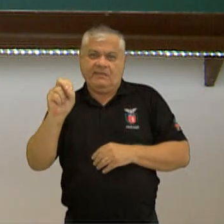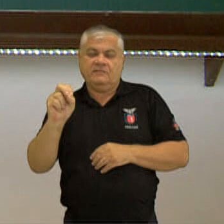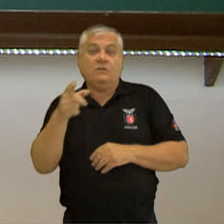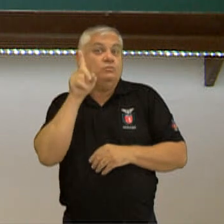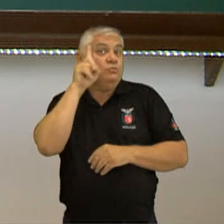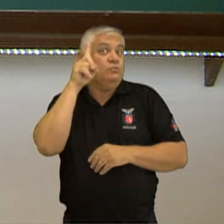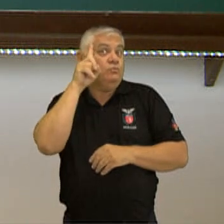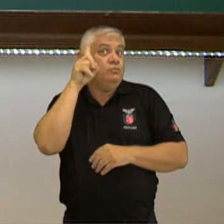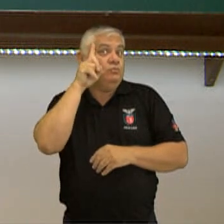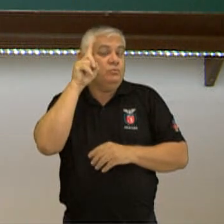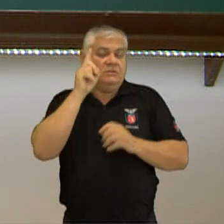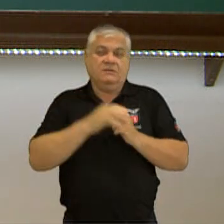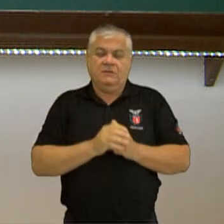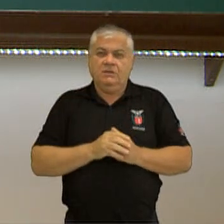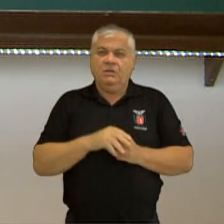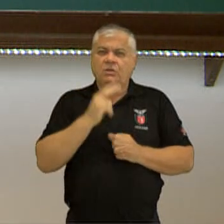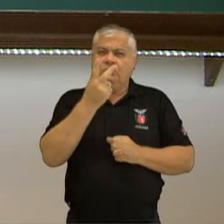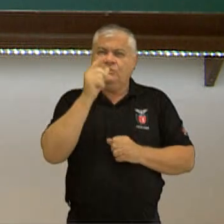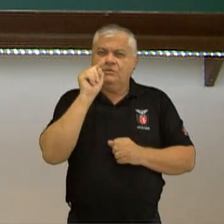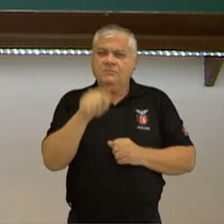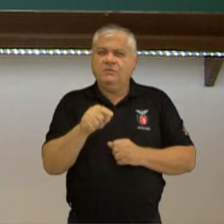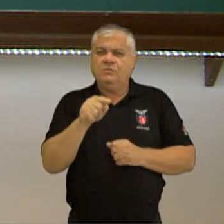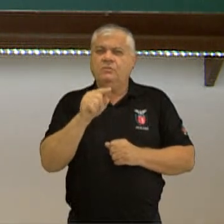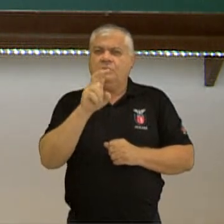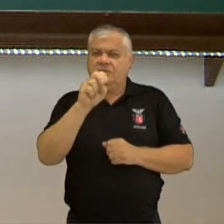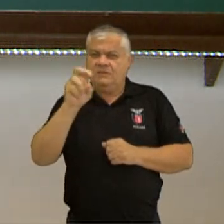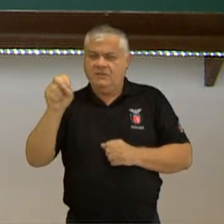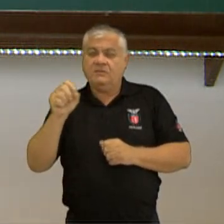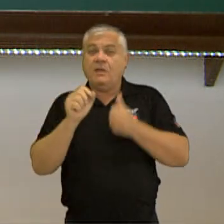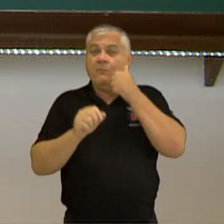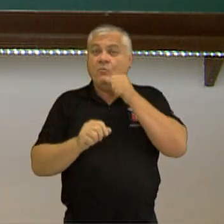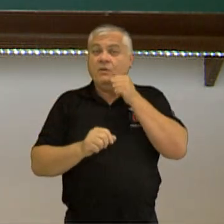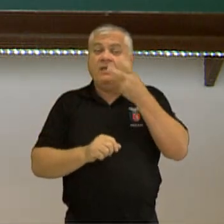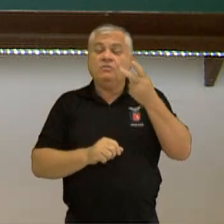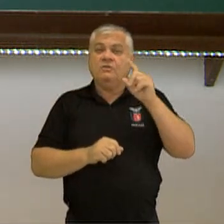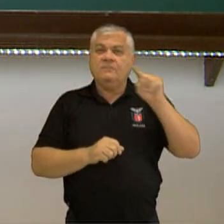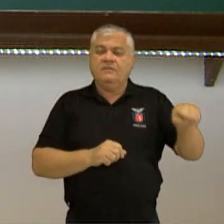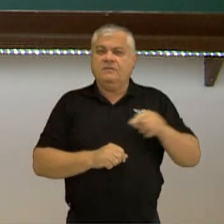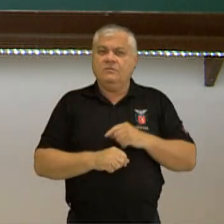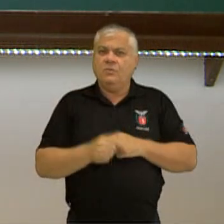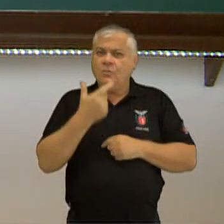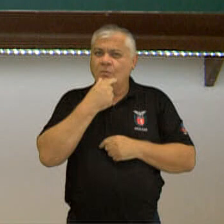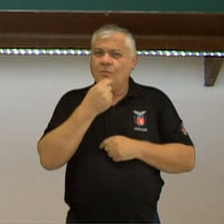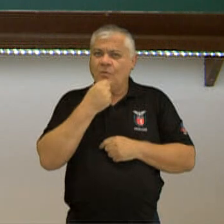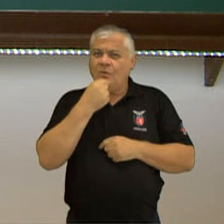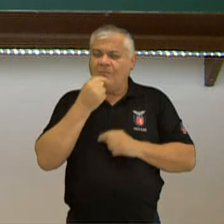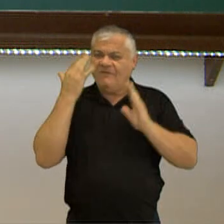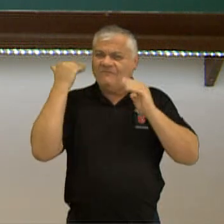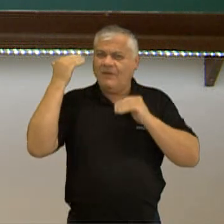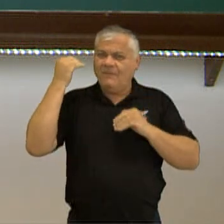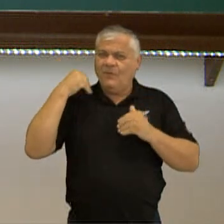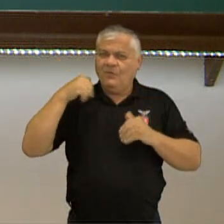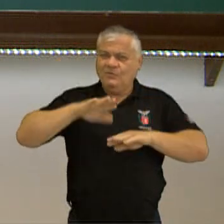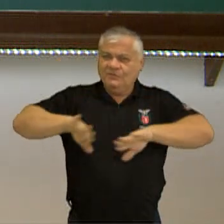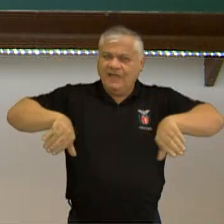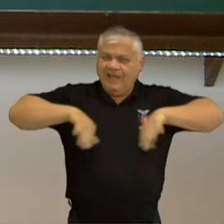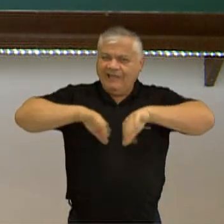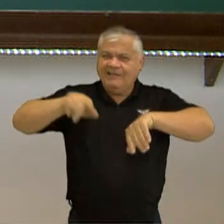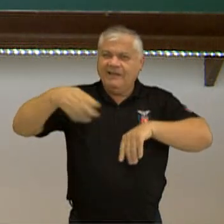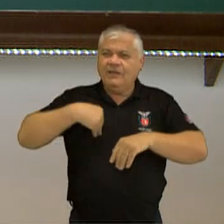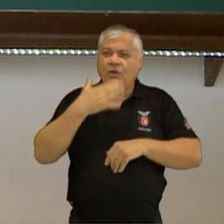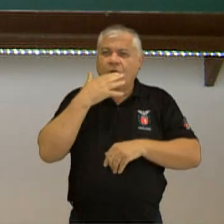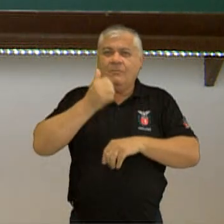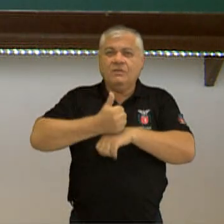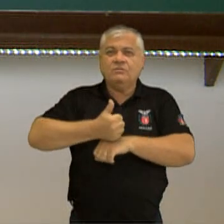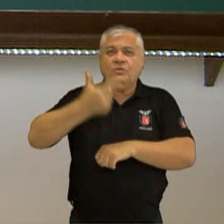diária e a mulher cerca de 2.000. O Michael Phelps come 12 mil diárias, né? Então o que essa reportagem traz para